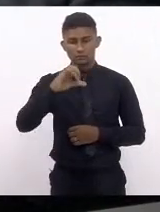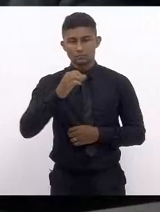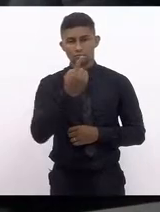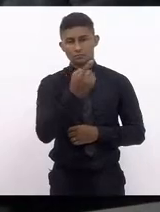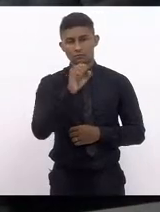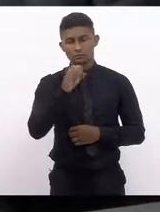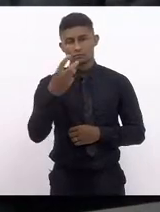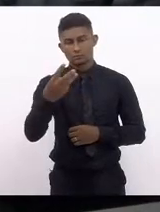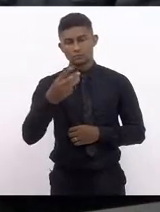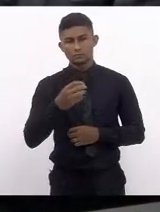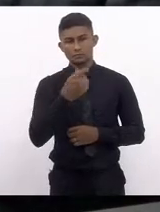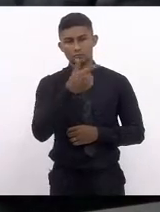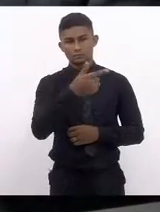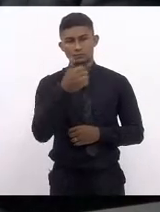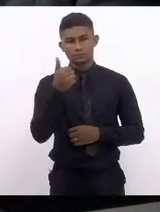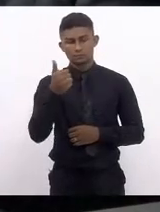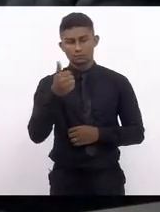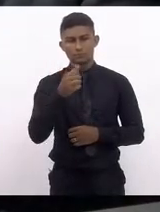18